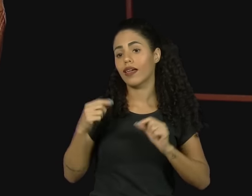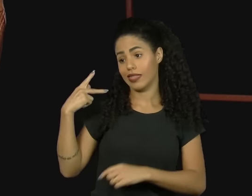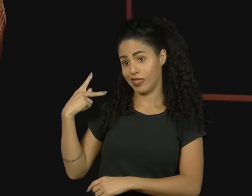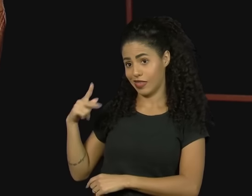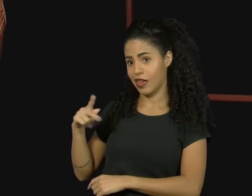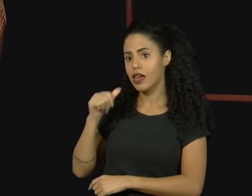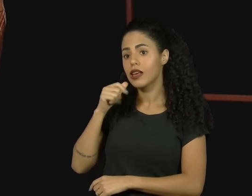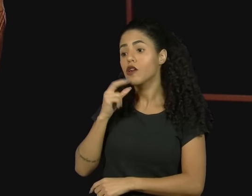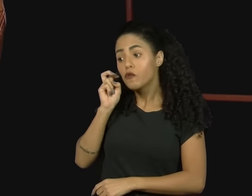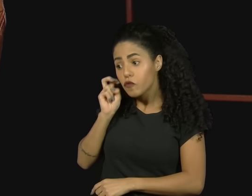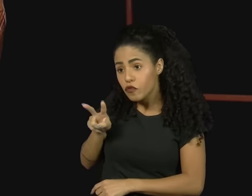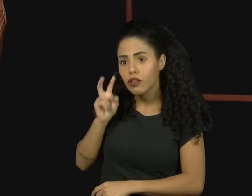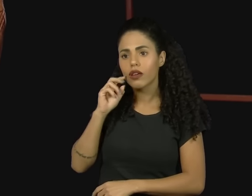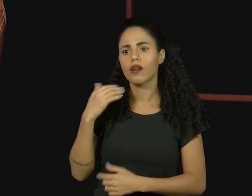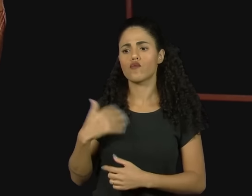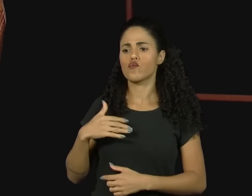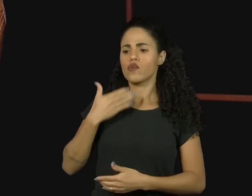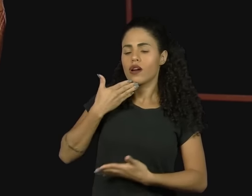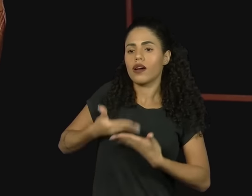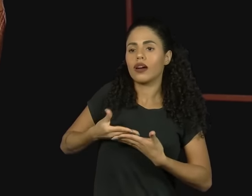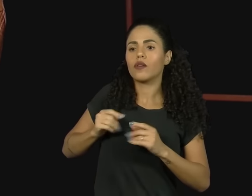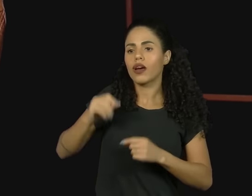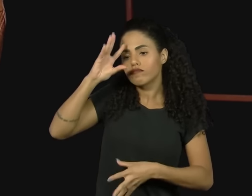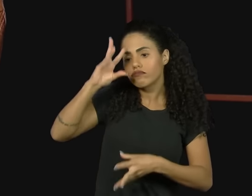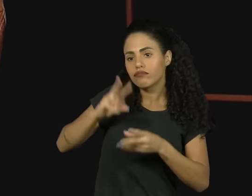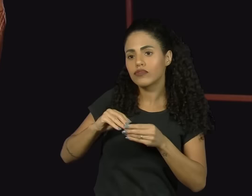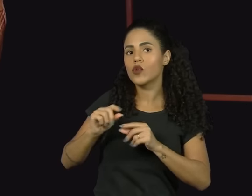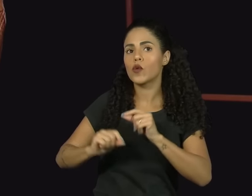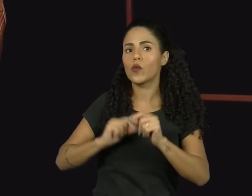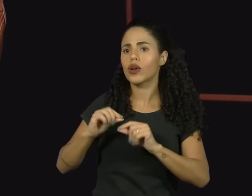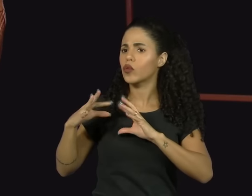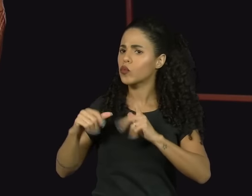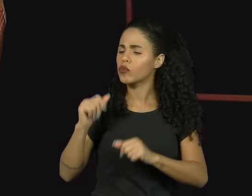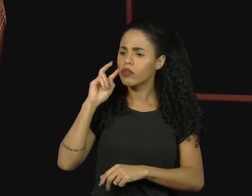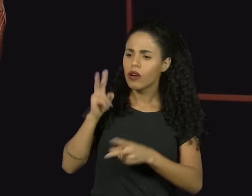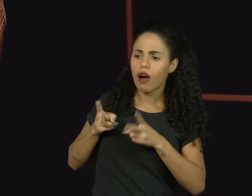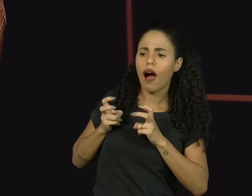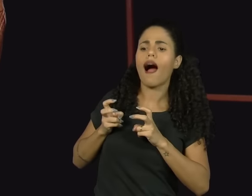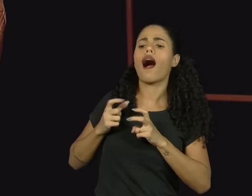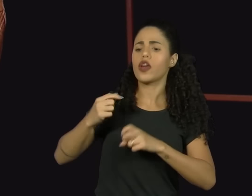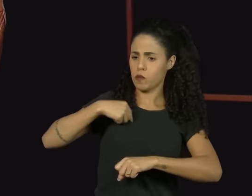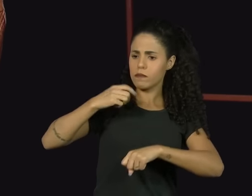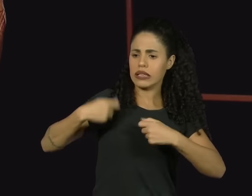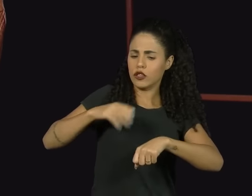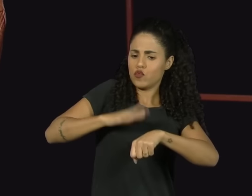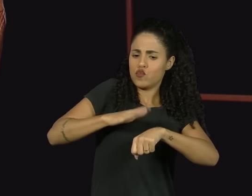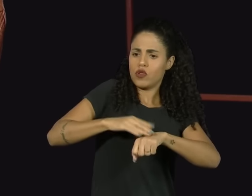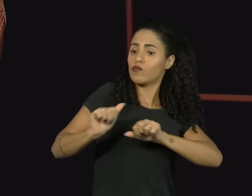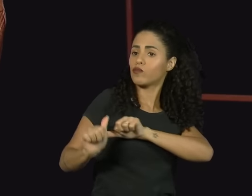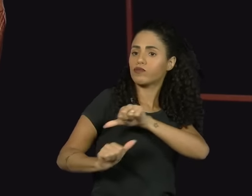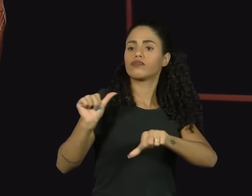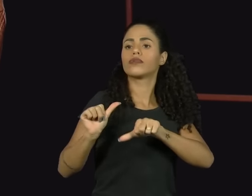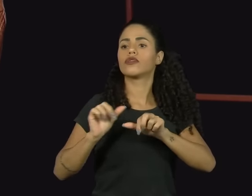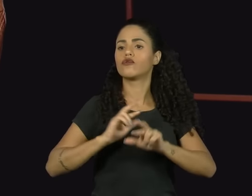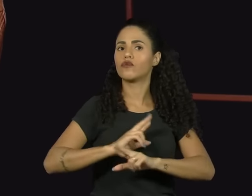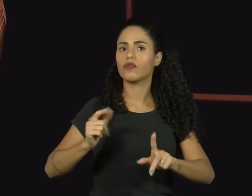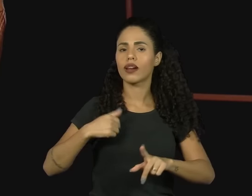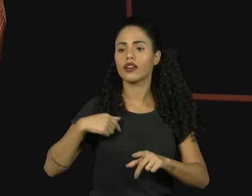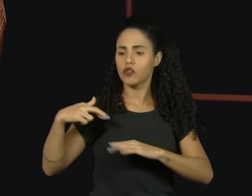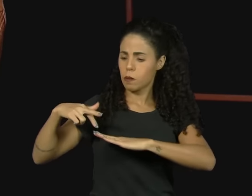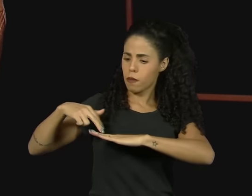que eu fiquei boinha, assim, eu entendi tudo que eu tinha que fazer, era: a